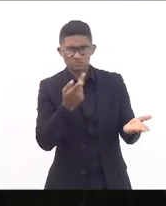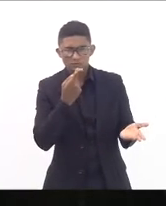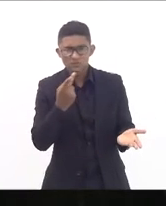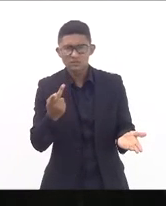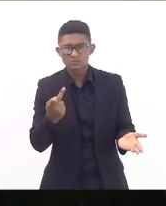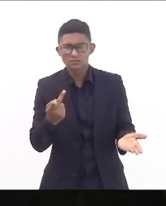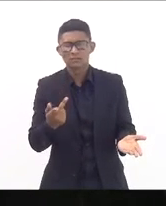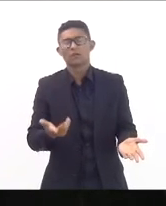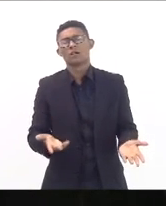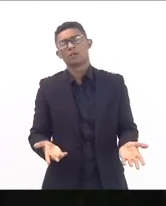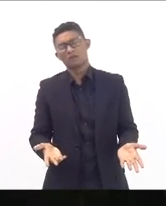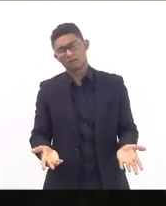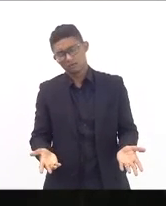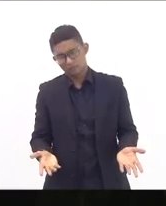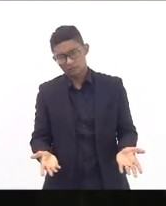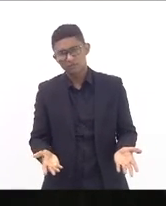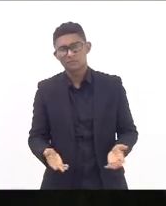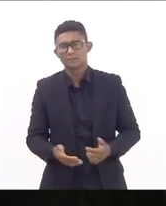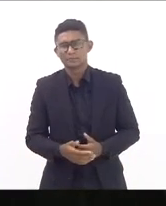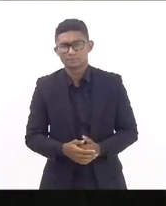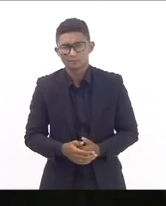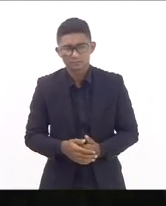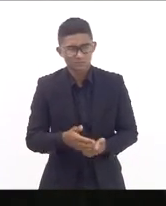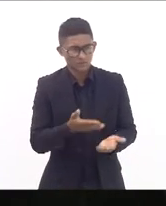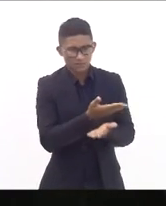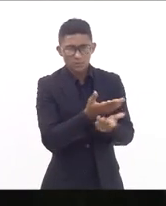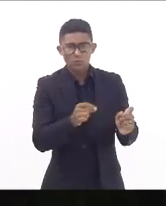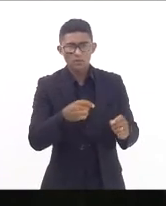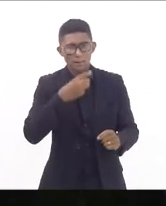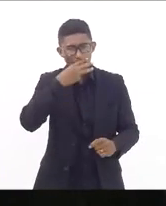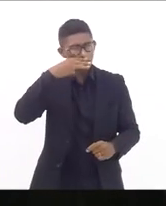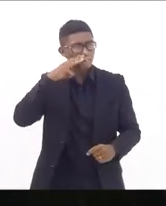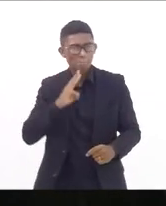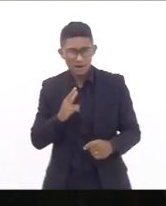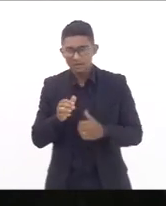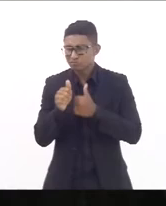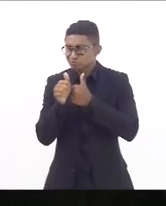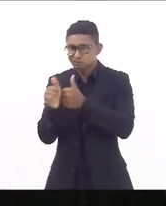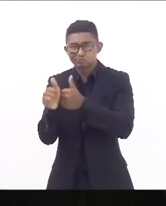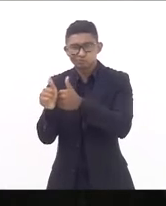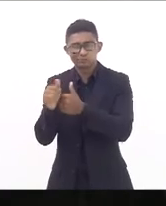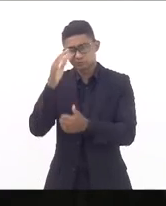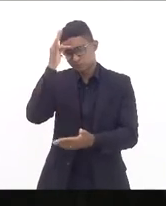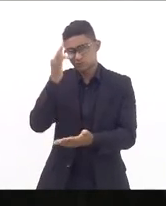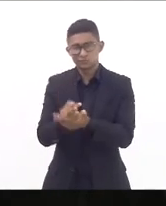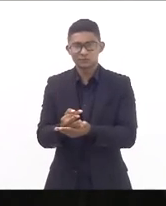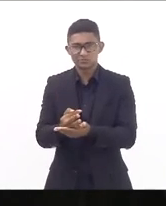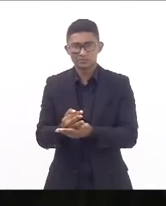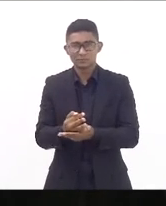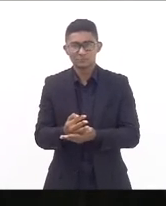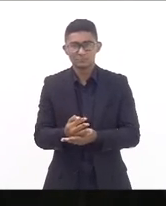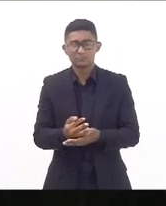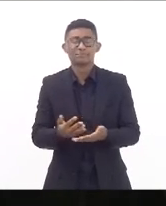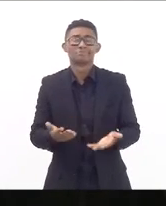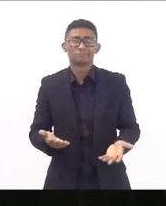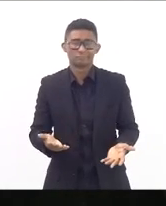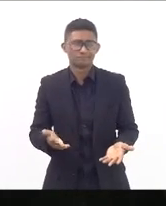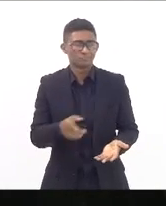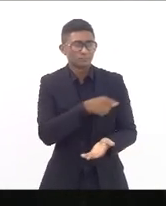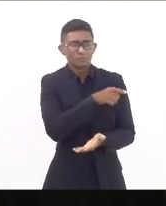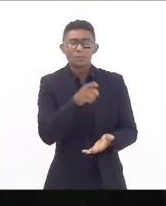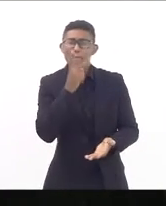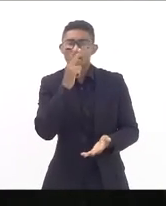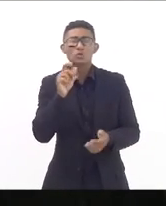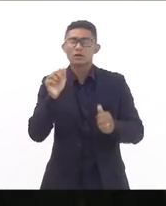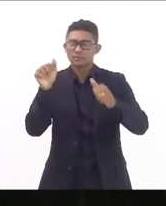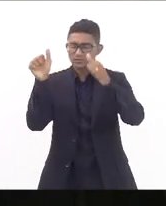está explicado. São marxistas de fé. E aí o ídolo de pé de barro, nesse